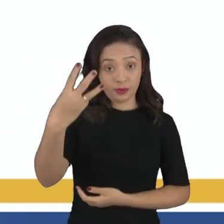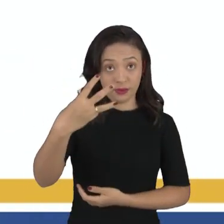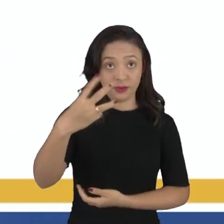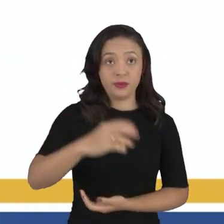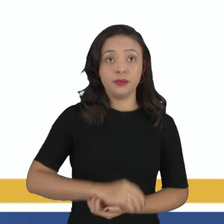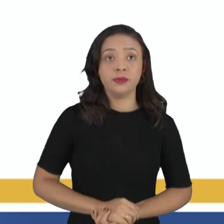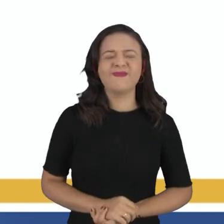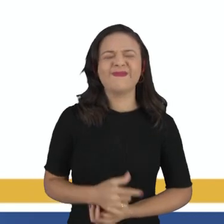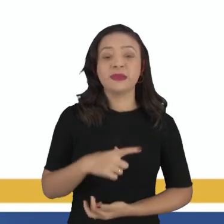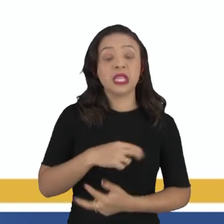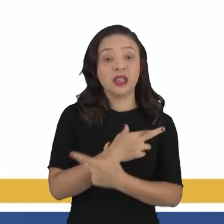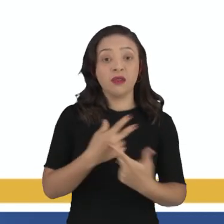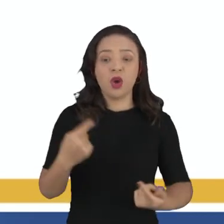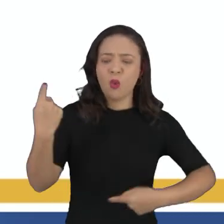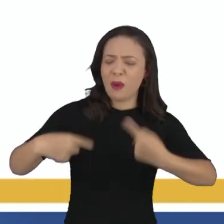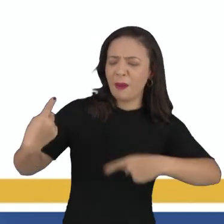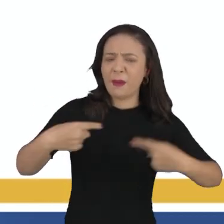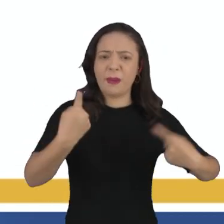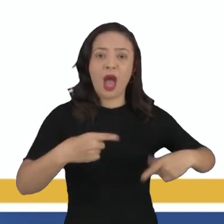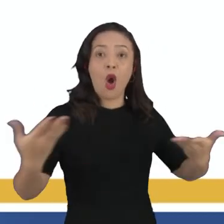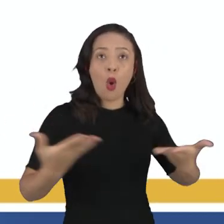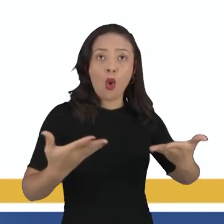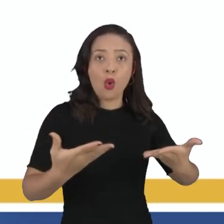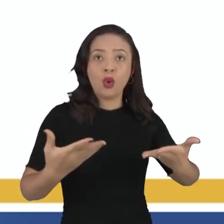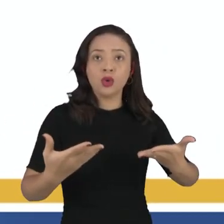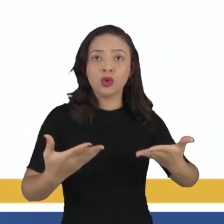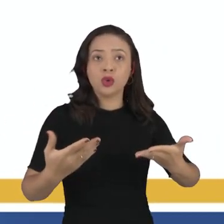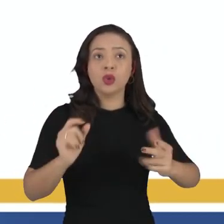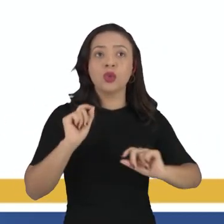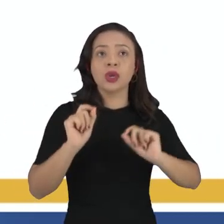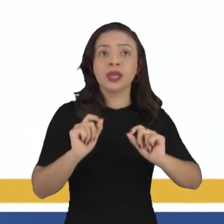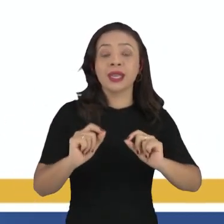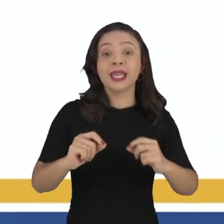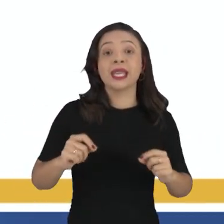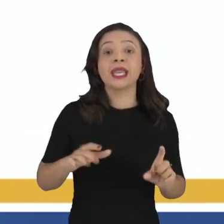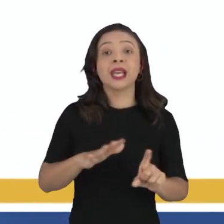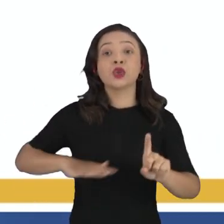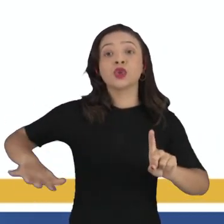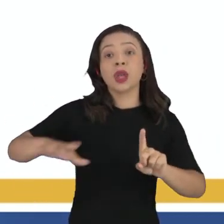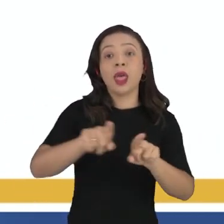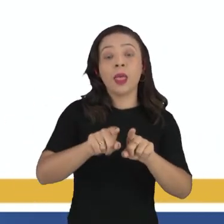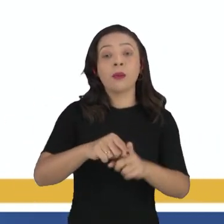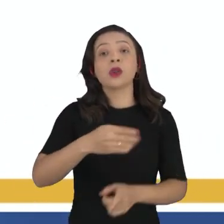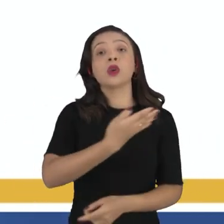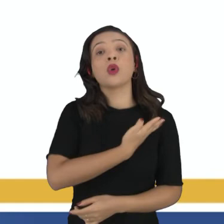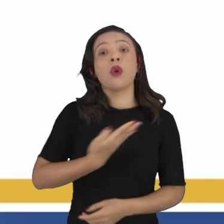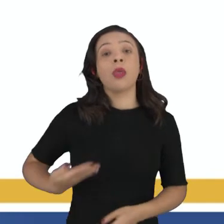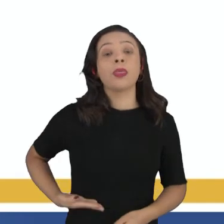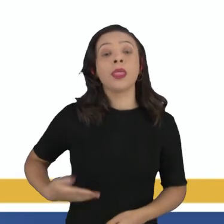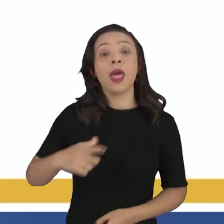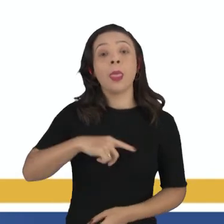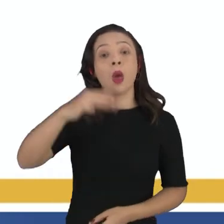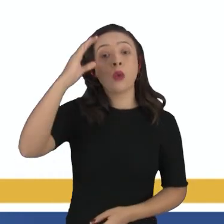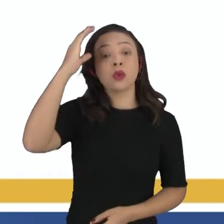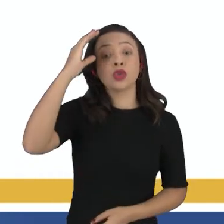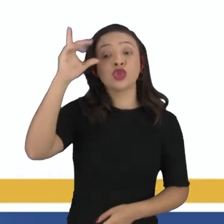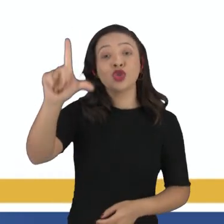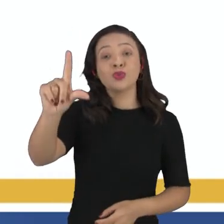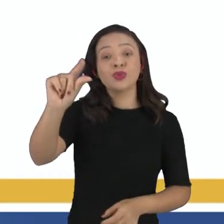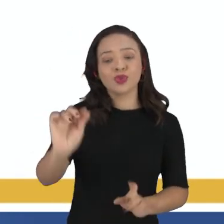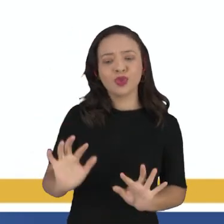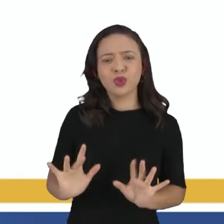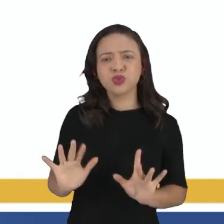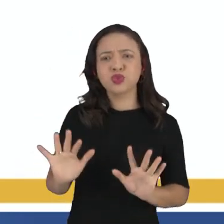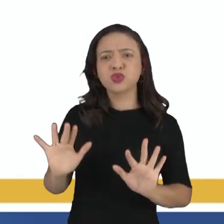3. Há uma grande discussão atualmente em voga para que as sociedades e os governos se conscientizem e diminuam a emissão